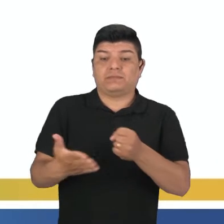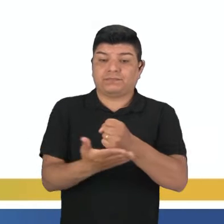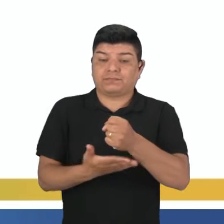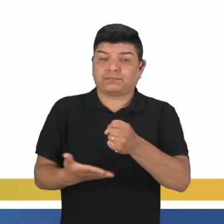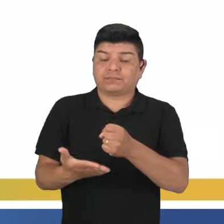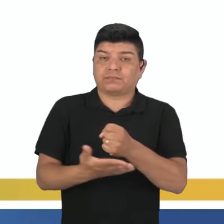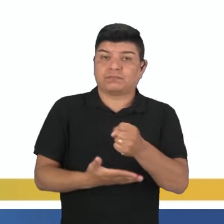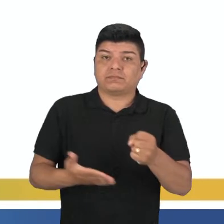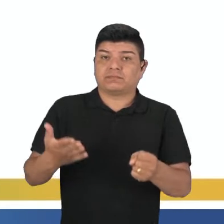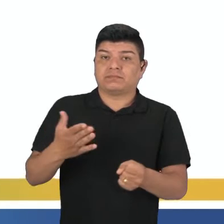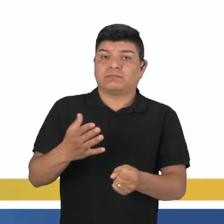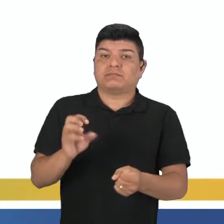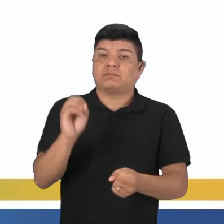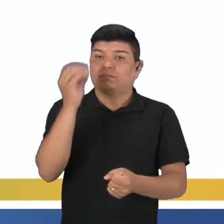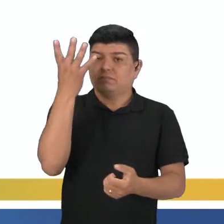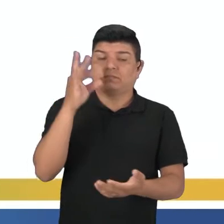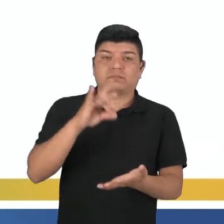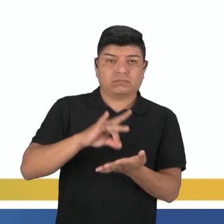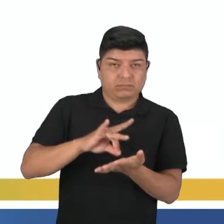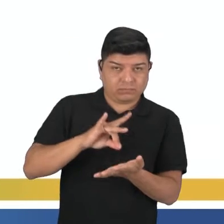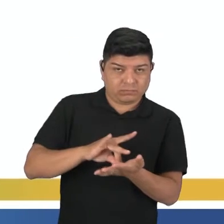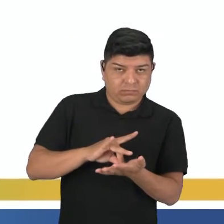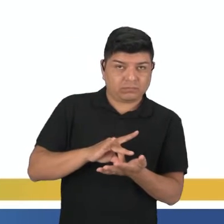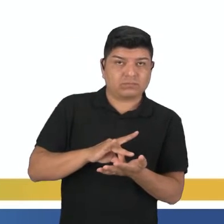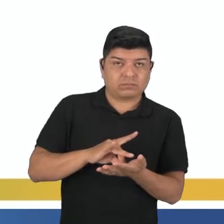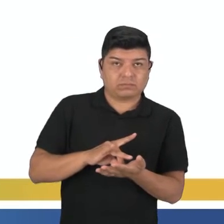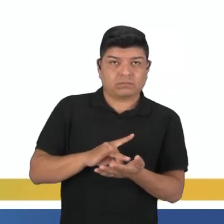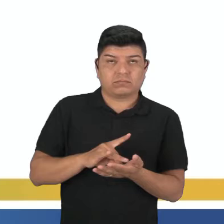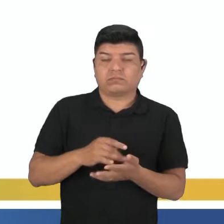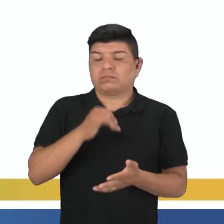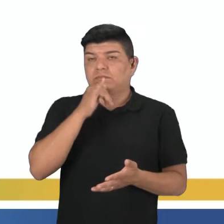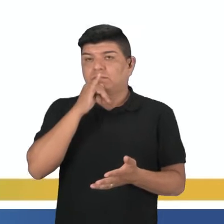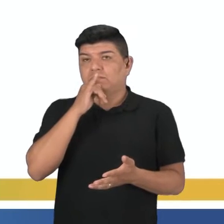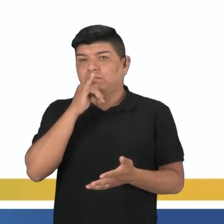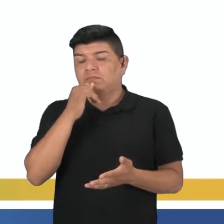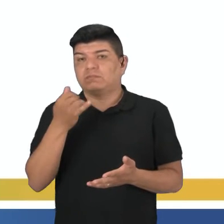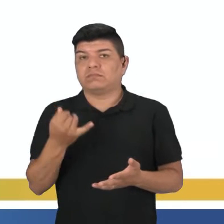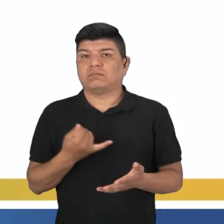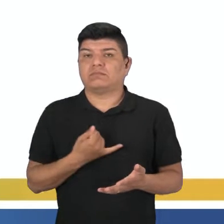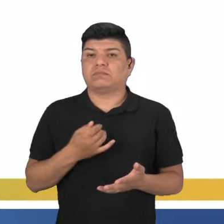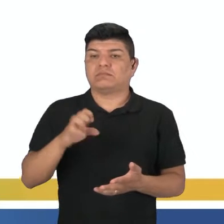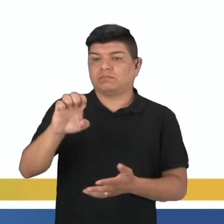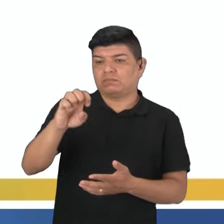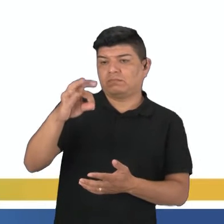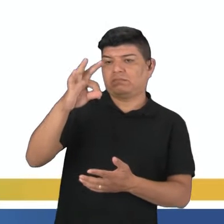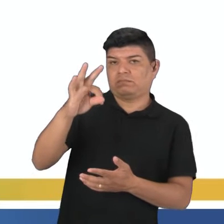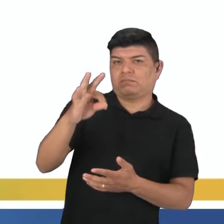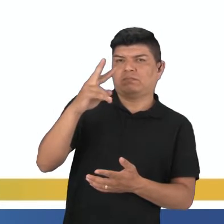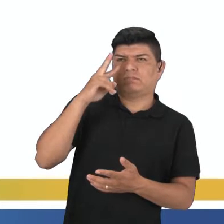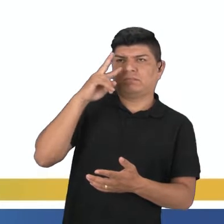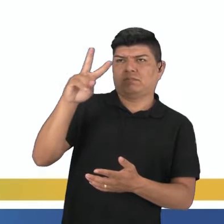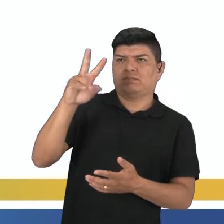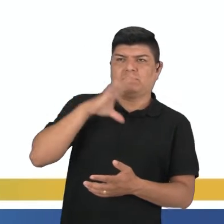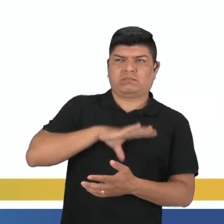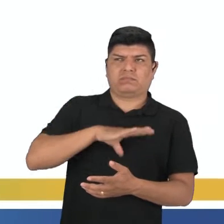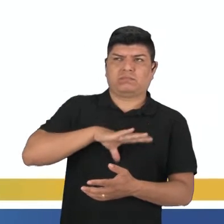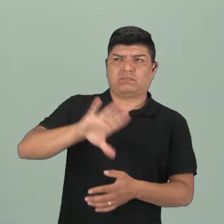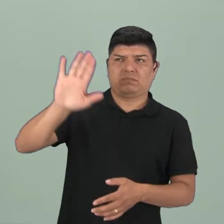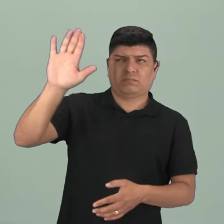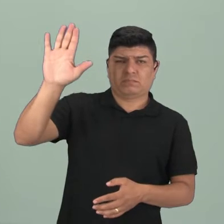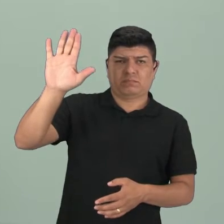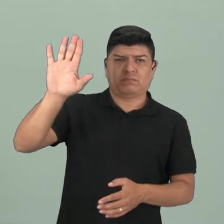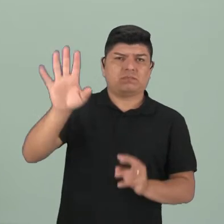fatos reais, comprovados, né? Diz, um ET foi visto em Virgínia, digamos assim, tá, mas qual é o fato que comprova